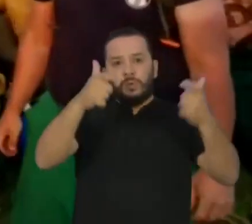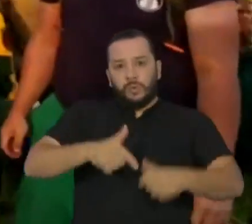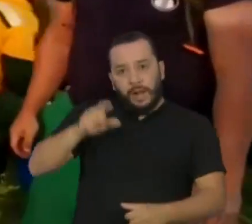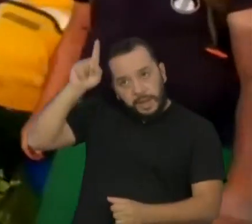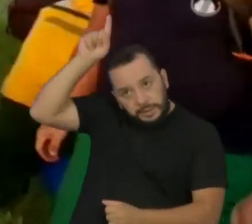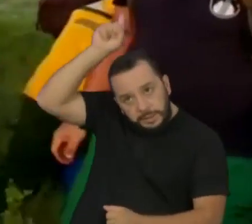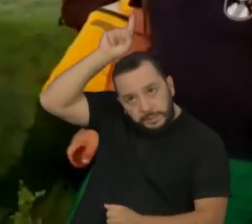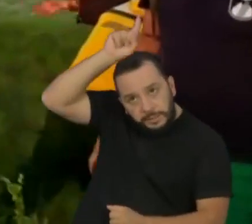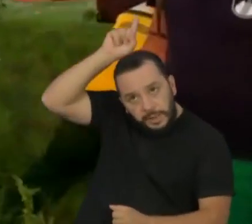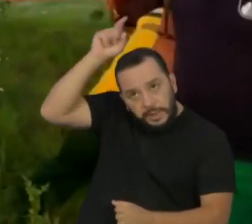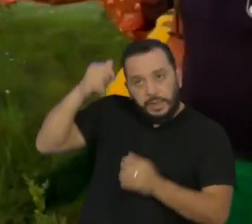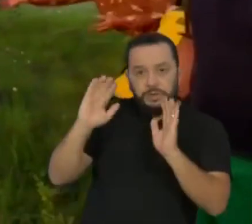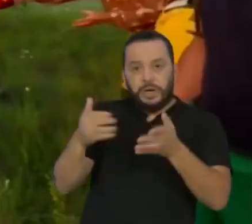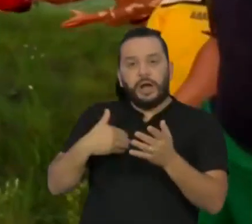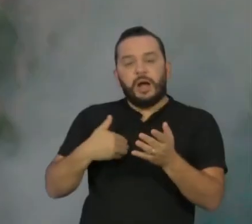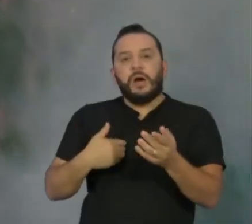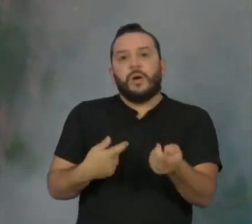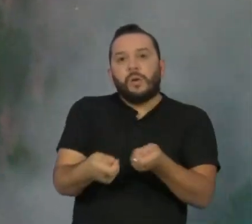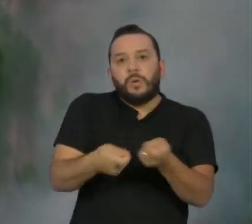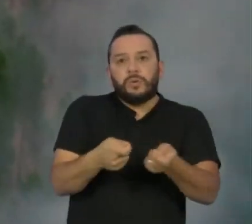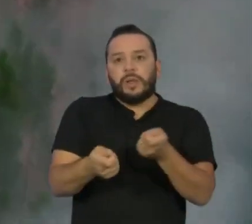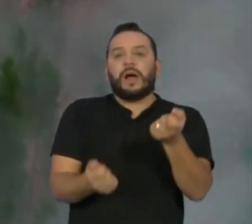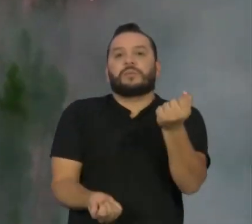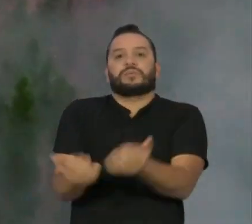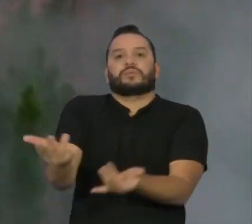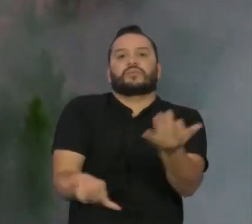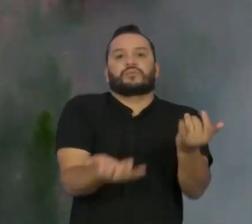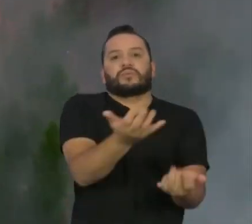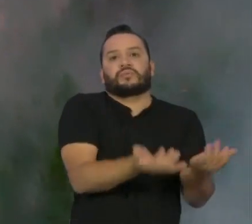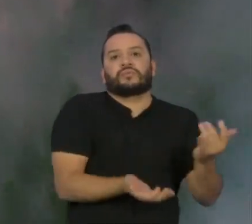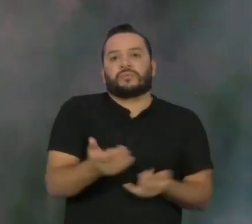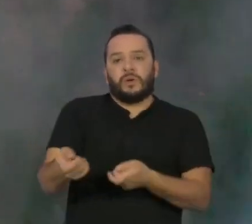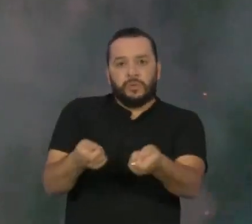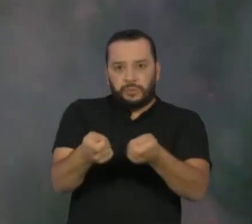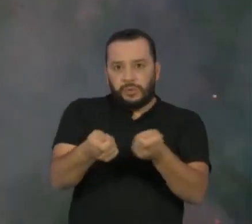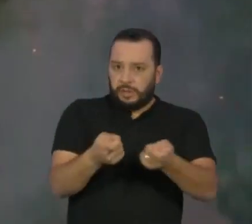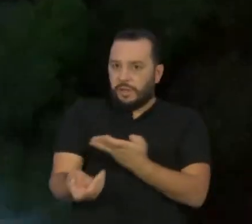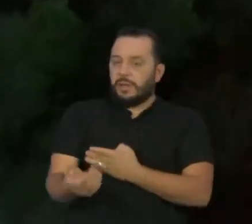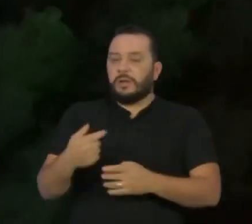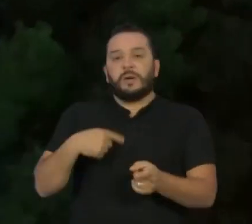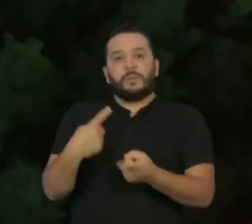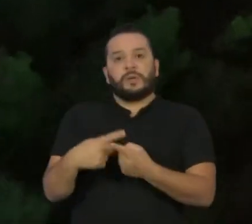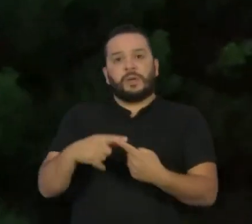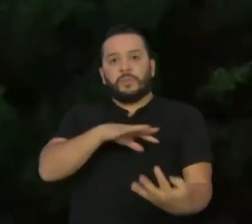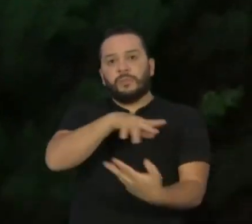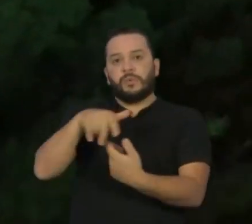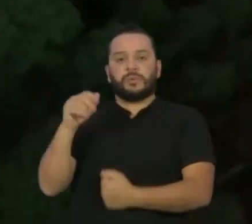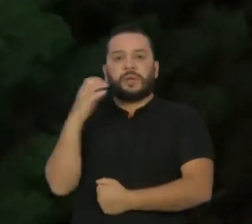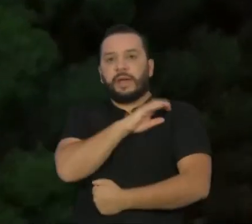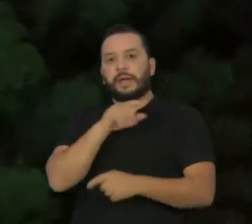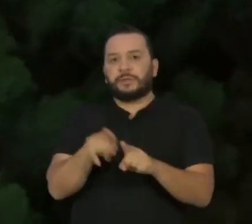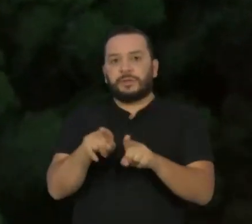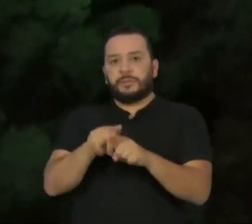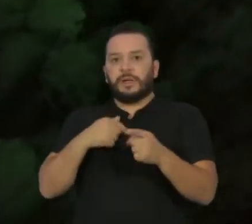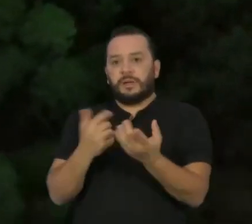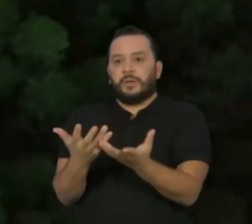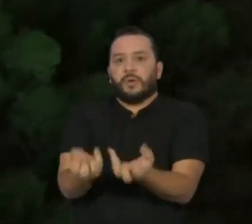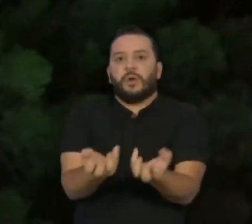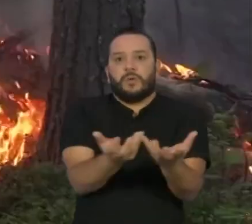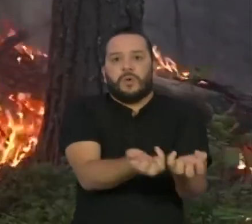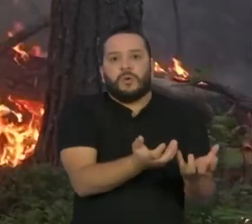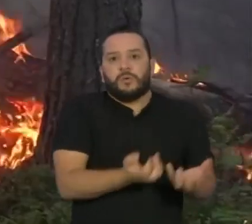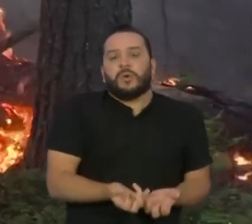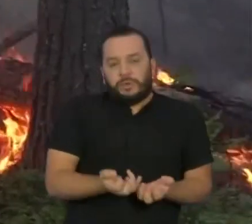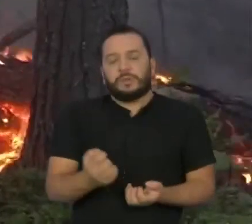de controlar quase 200 focos de incêndios florestais. O aumento da temperatura e o solo seco contribuíram para incêndios neste